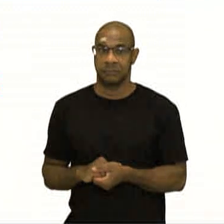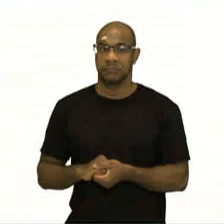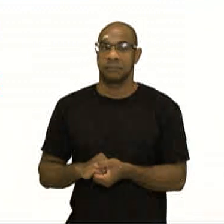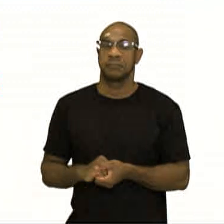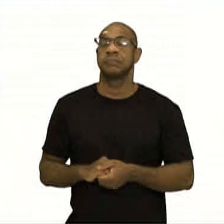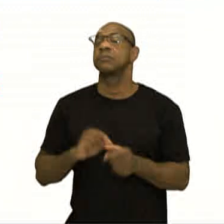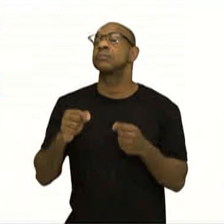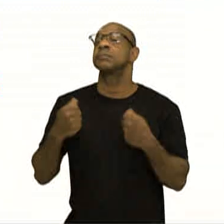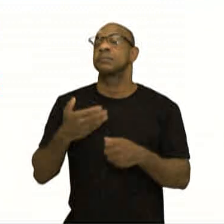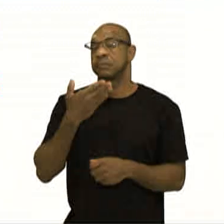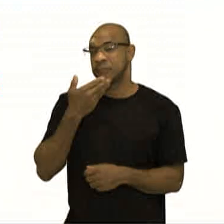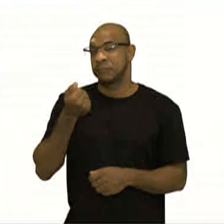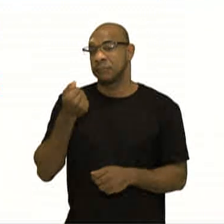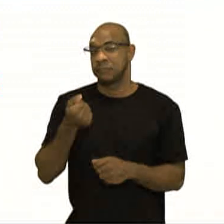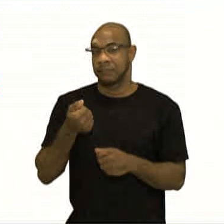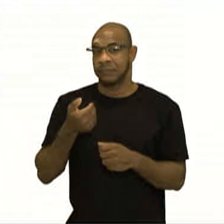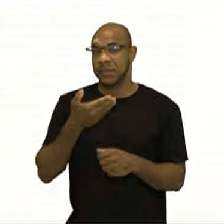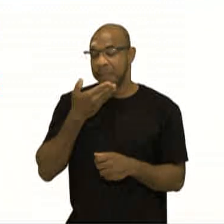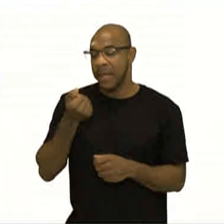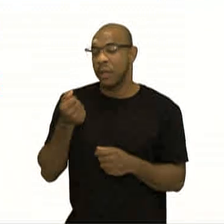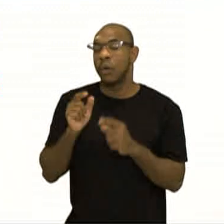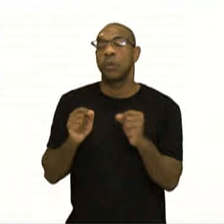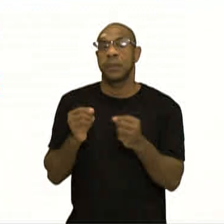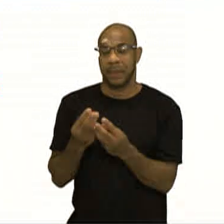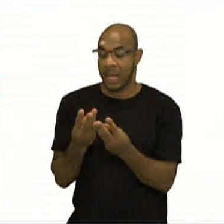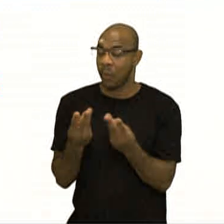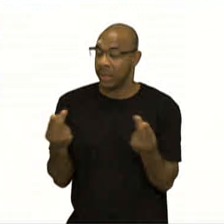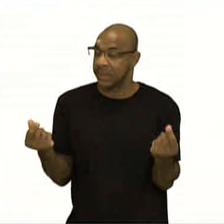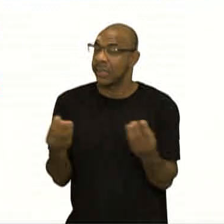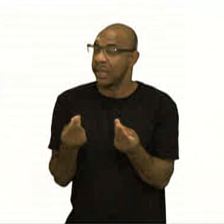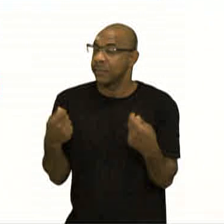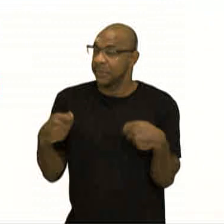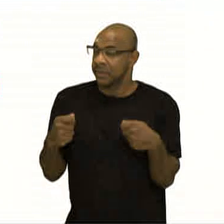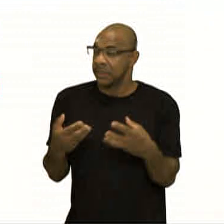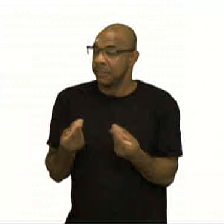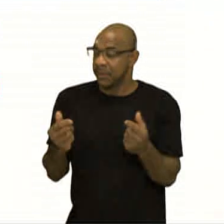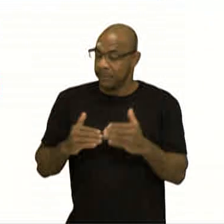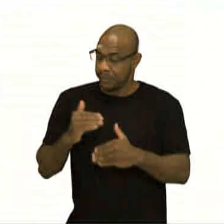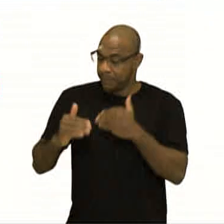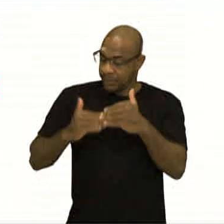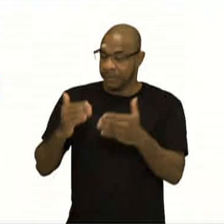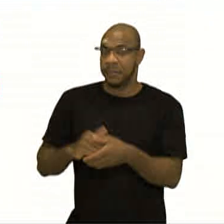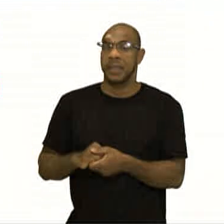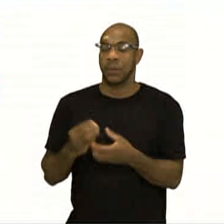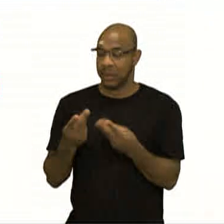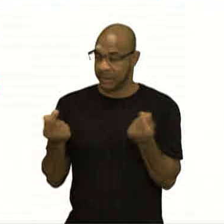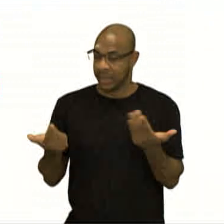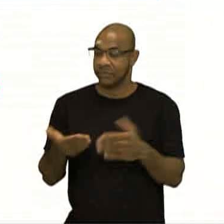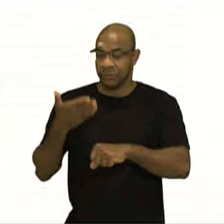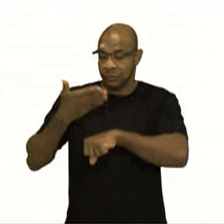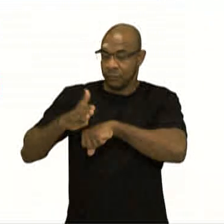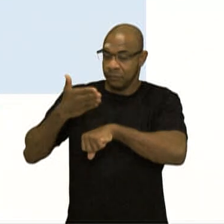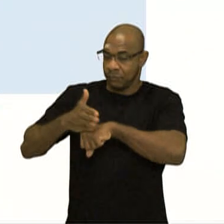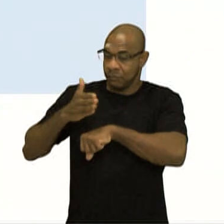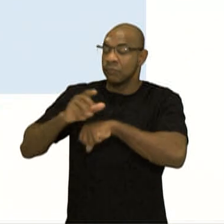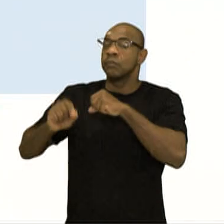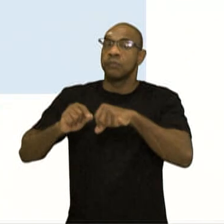que precisa ser melhorado é a qualidade nos centros de treinamentos dos futuros jornalistas.